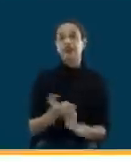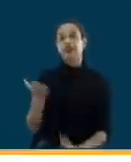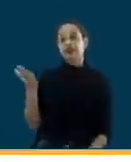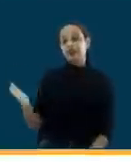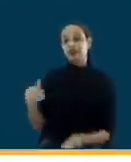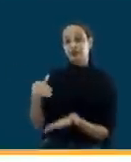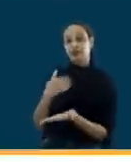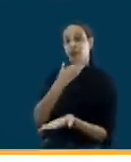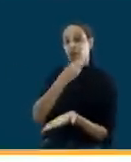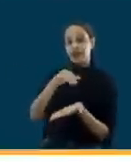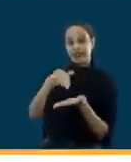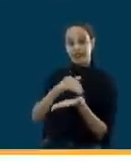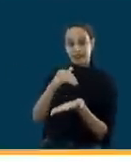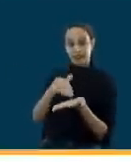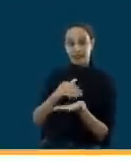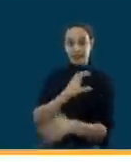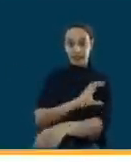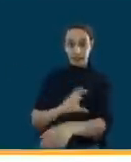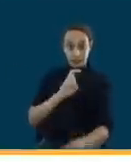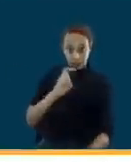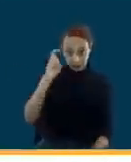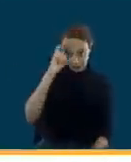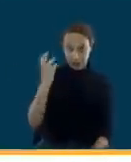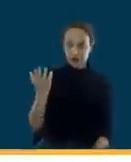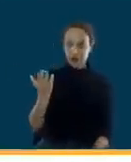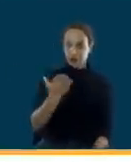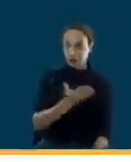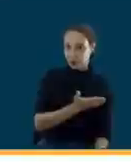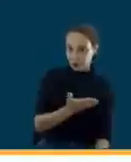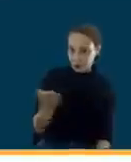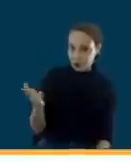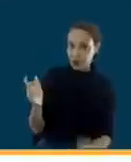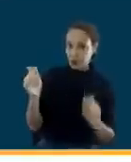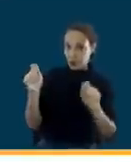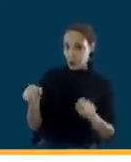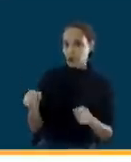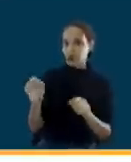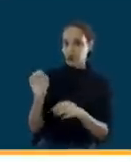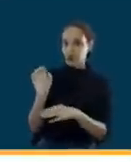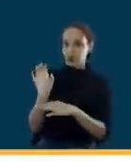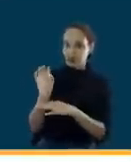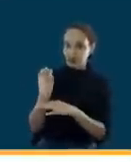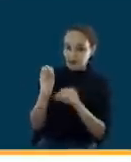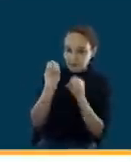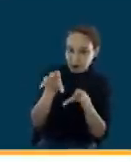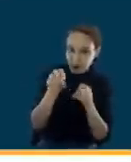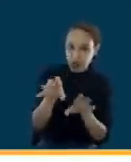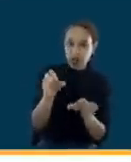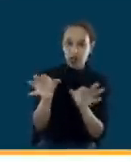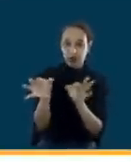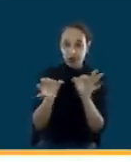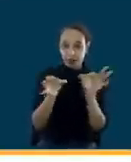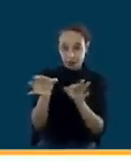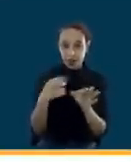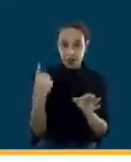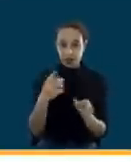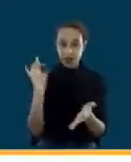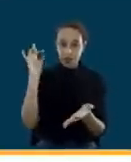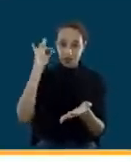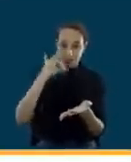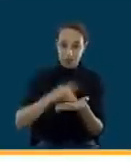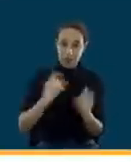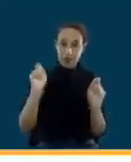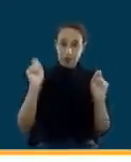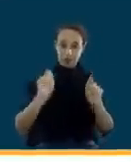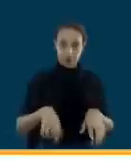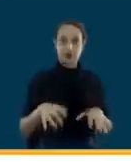com esses 200 formadores que estão sendo agora preparados para isso, para que a gente possa, de fato, fazer um trabalho